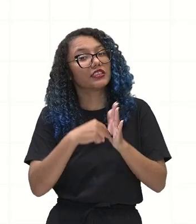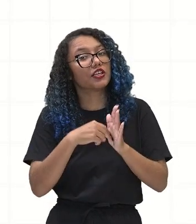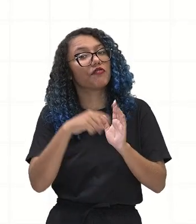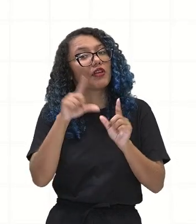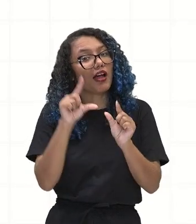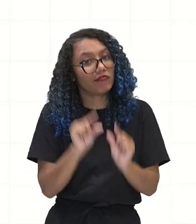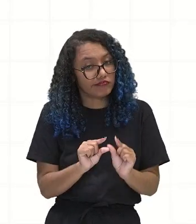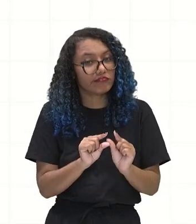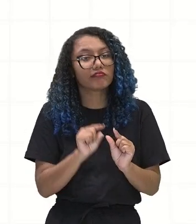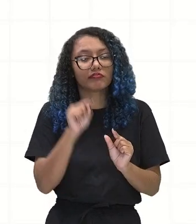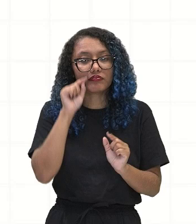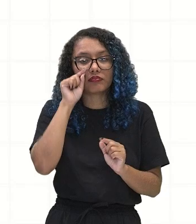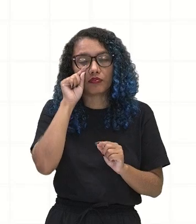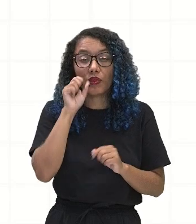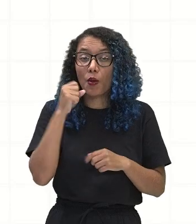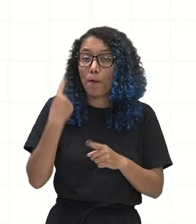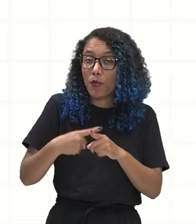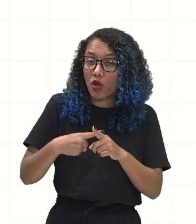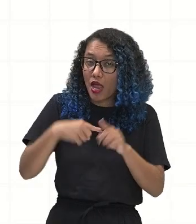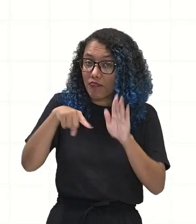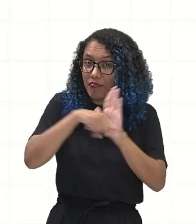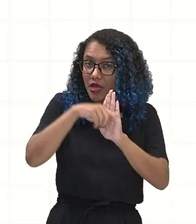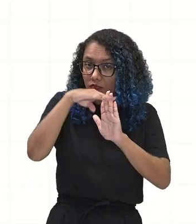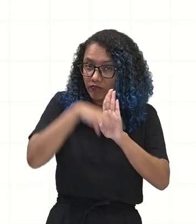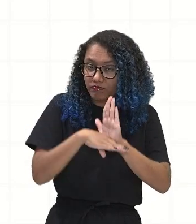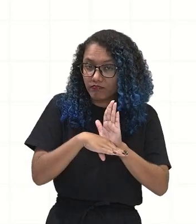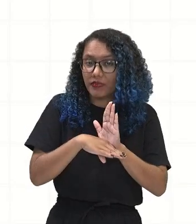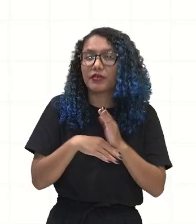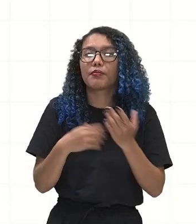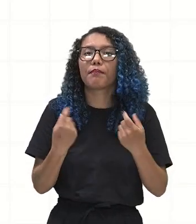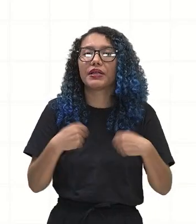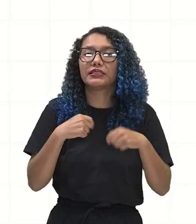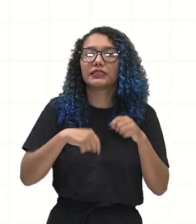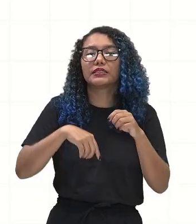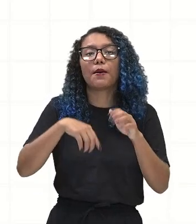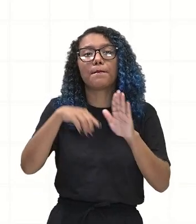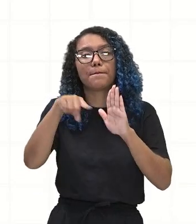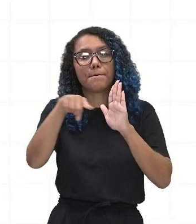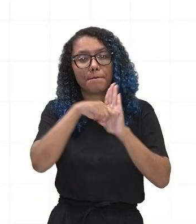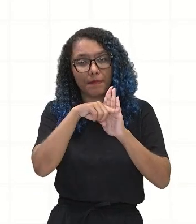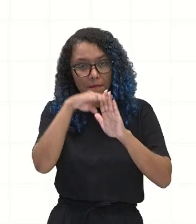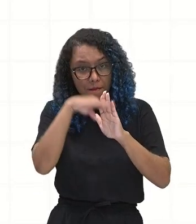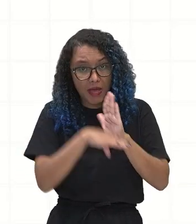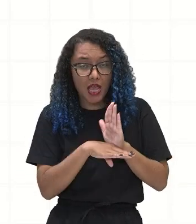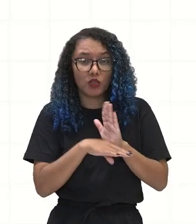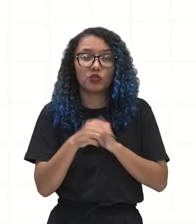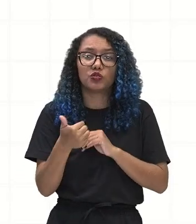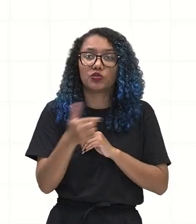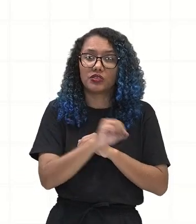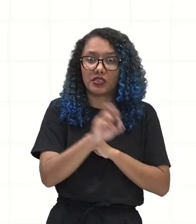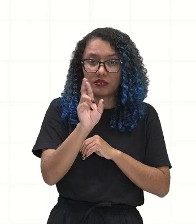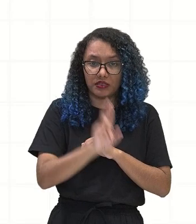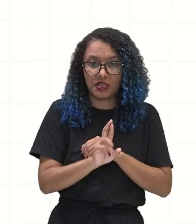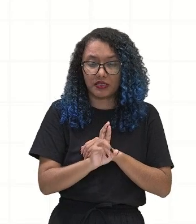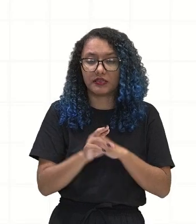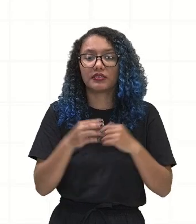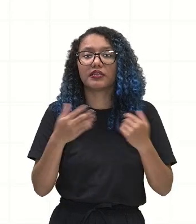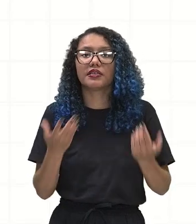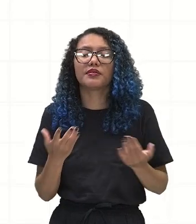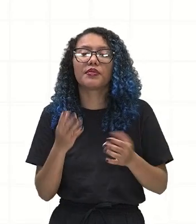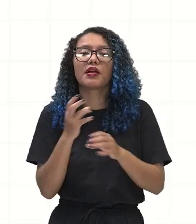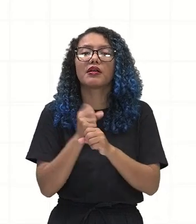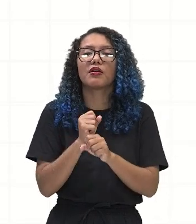ter um desconto, ele tem que ser menos de 200. Tranquilo, né? E para calcular essa porcentagem, basta